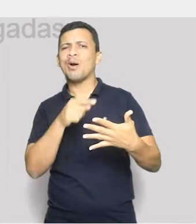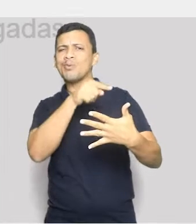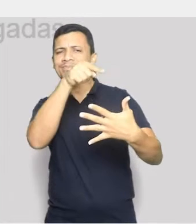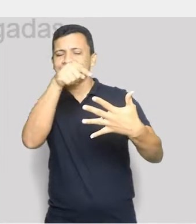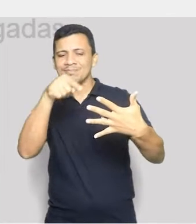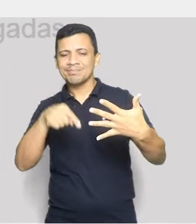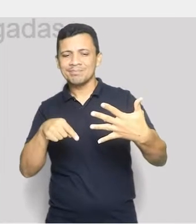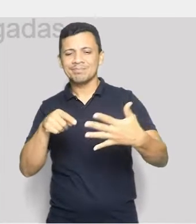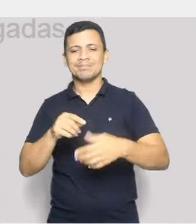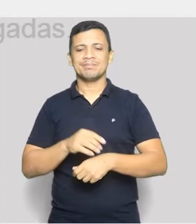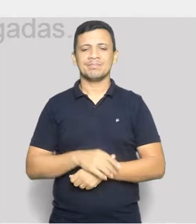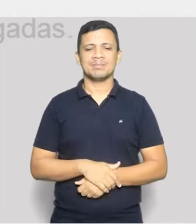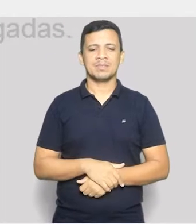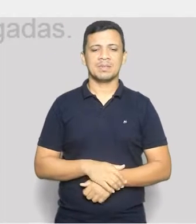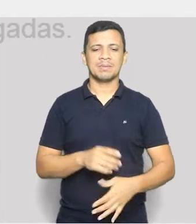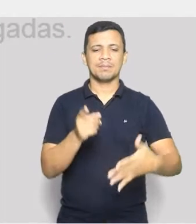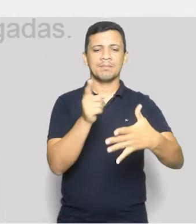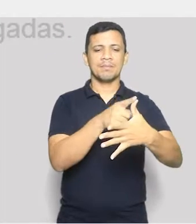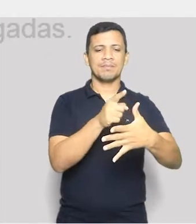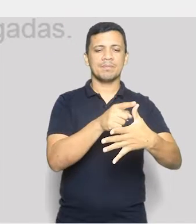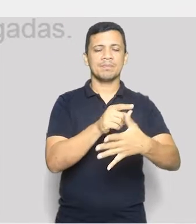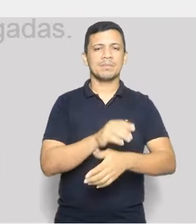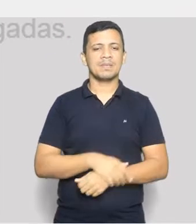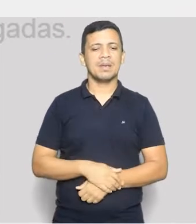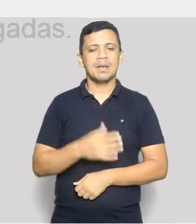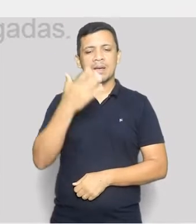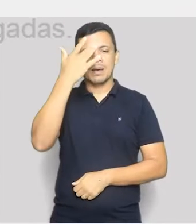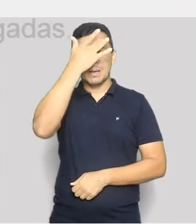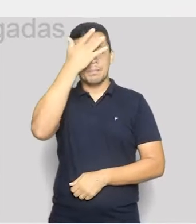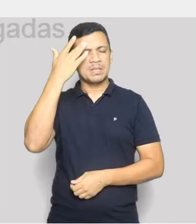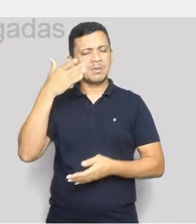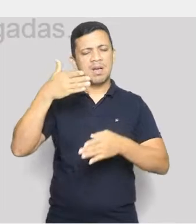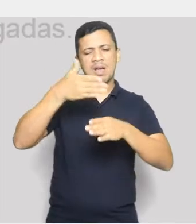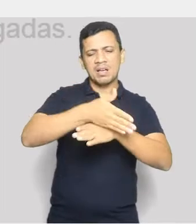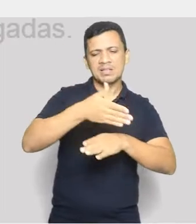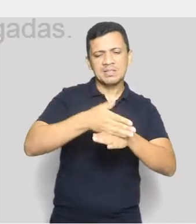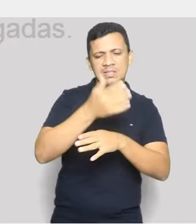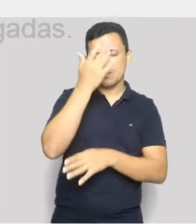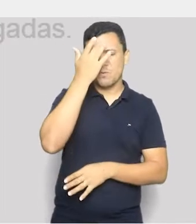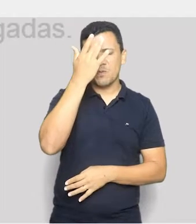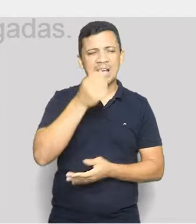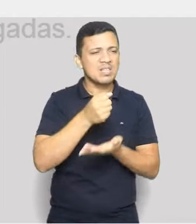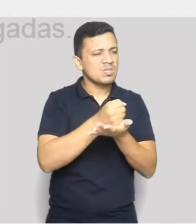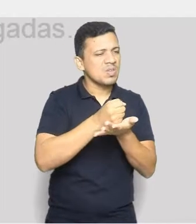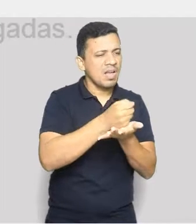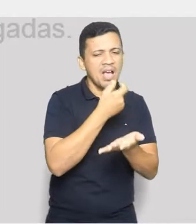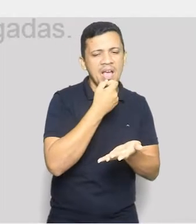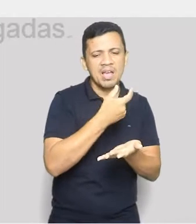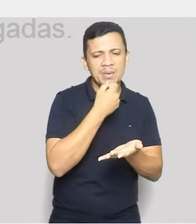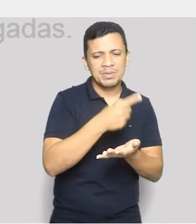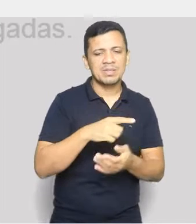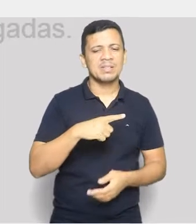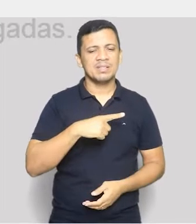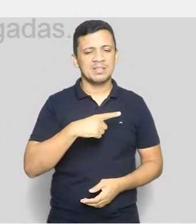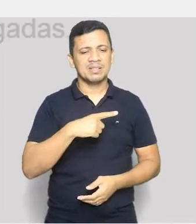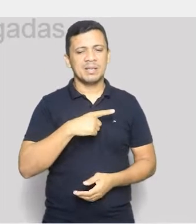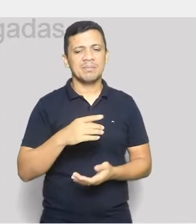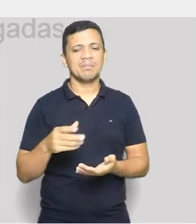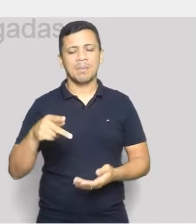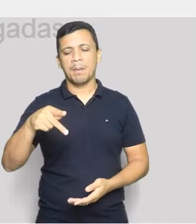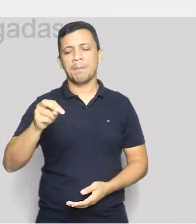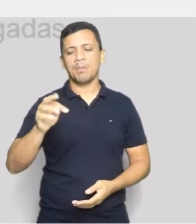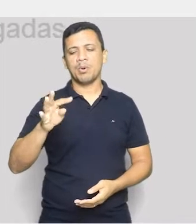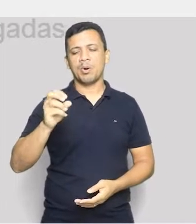vamos lá, ideia de adição. A primeira diz assim, as pessoas têm fácil acesso aos medicamentos, portanto há um alto índice de